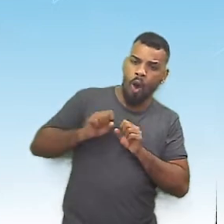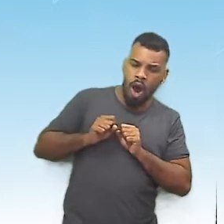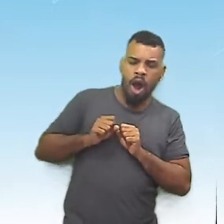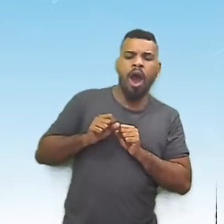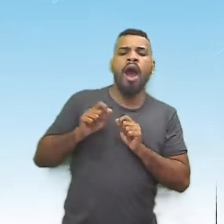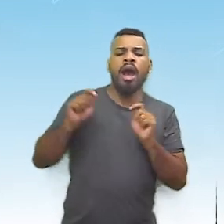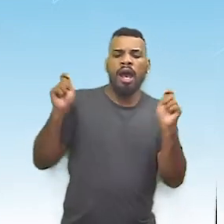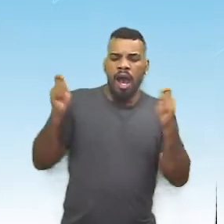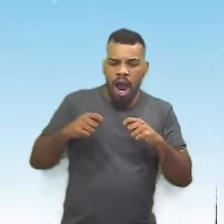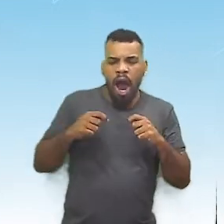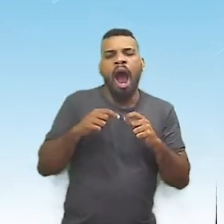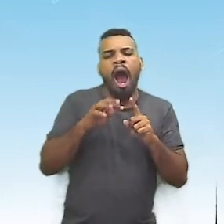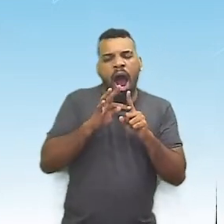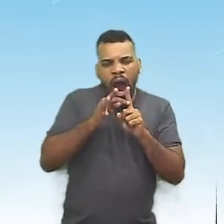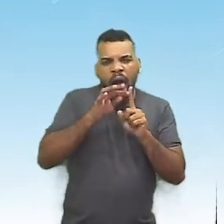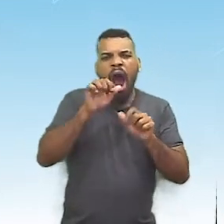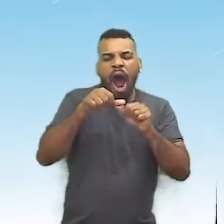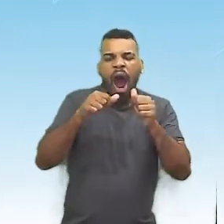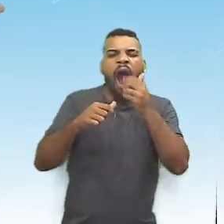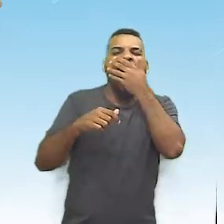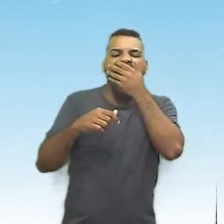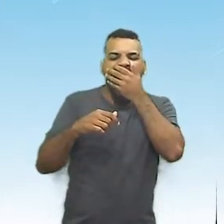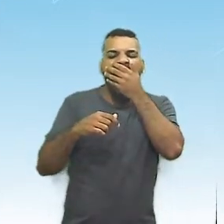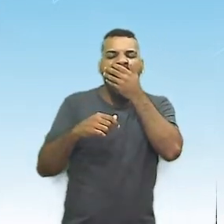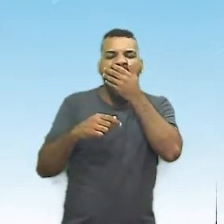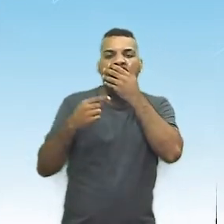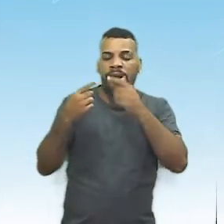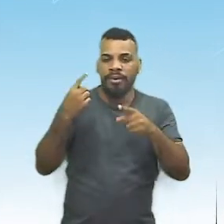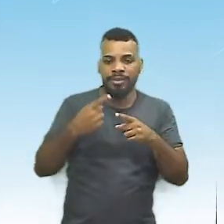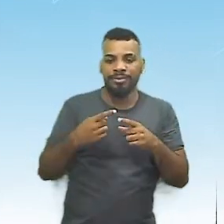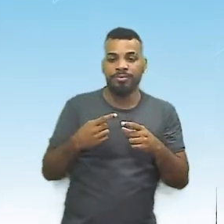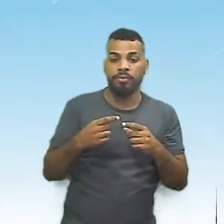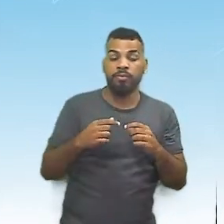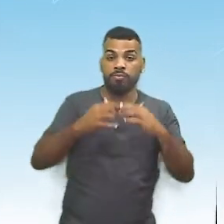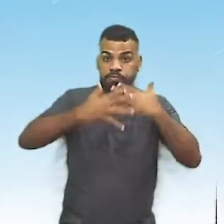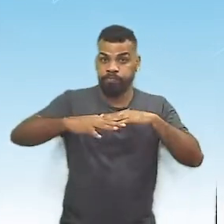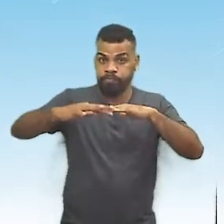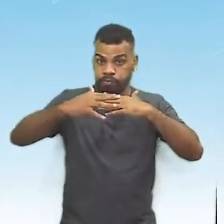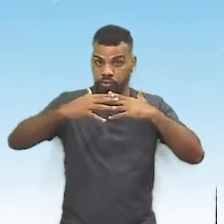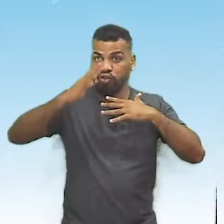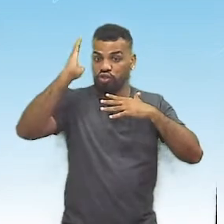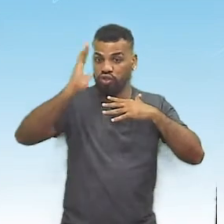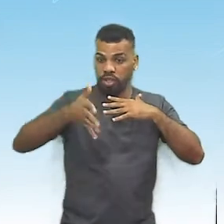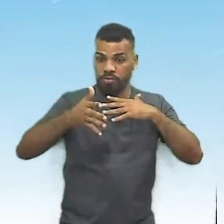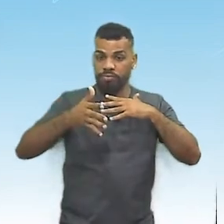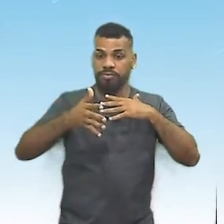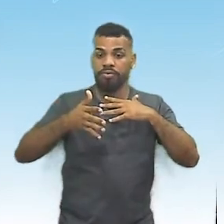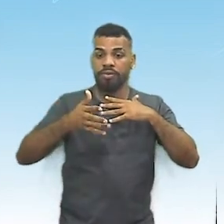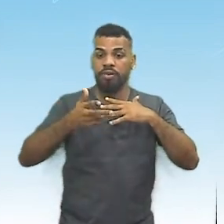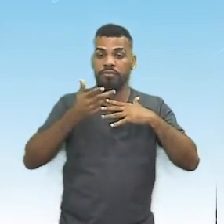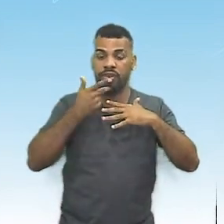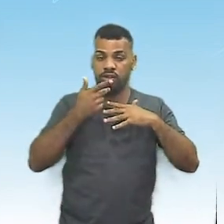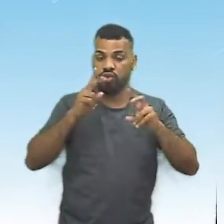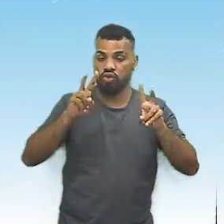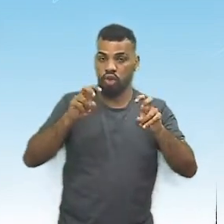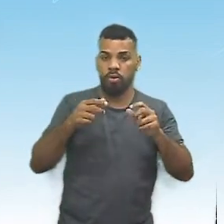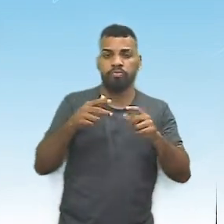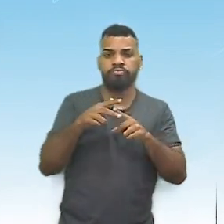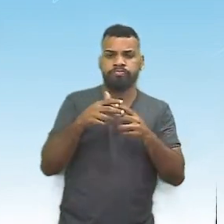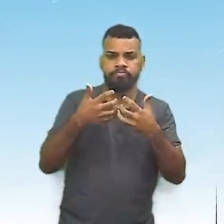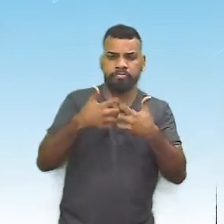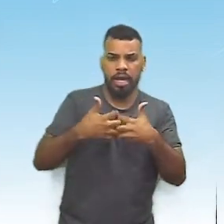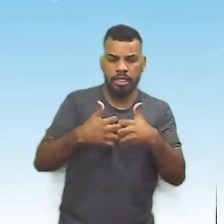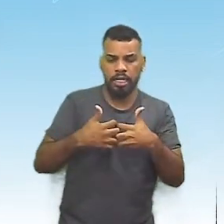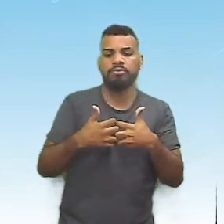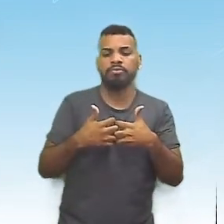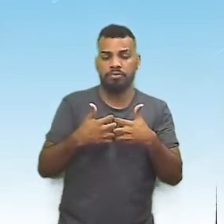temperatura alterada. Como eu falei dos oceanos, agora iremos falar um pouco sobre máquinas térmicas. E se